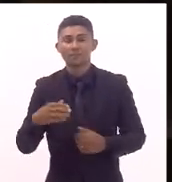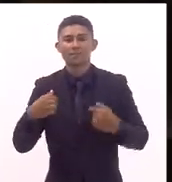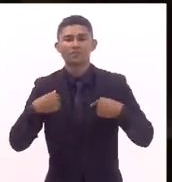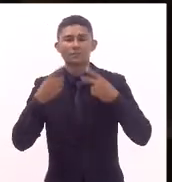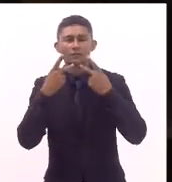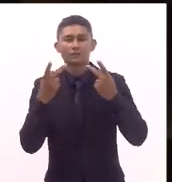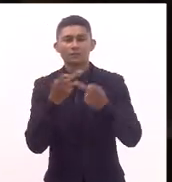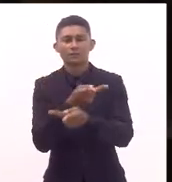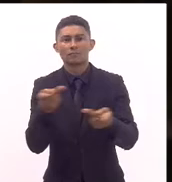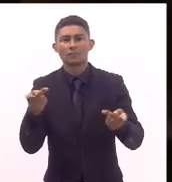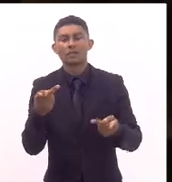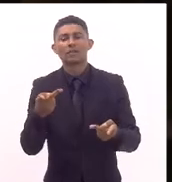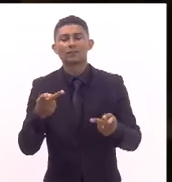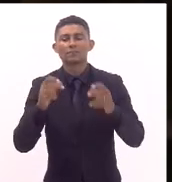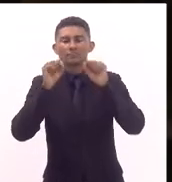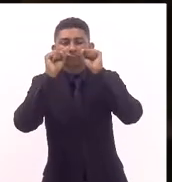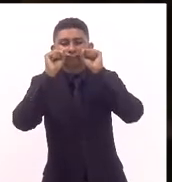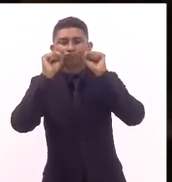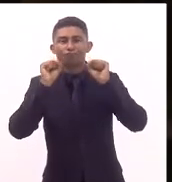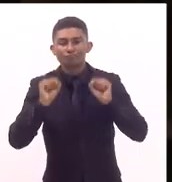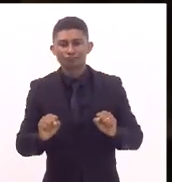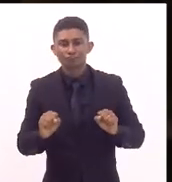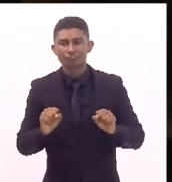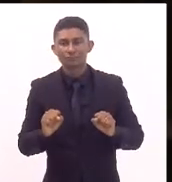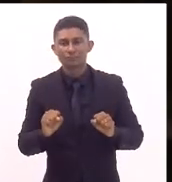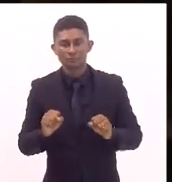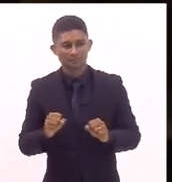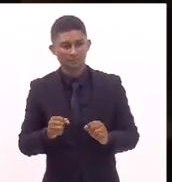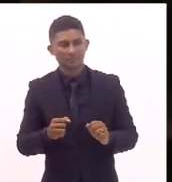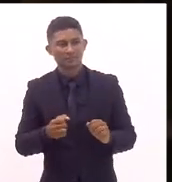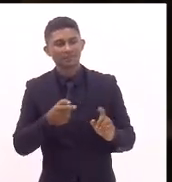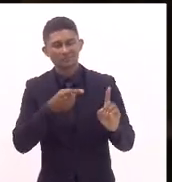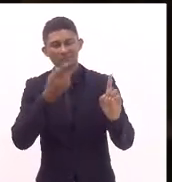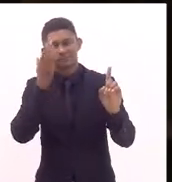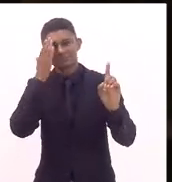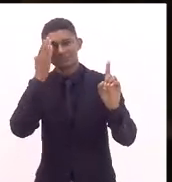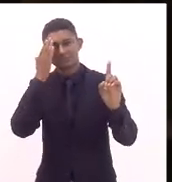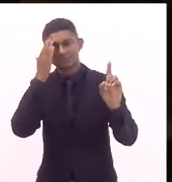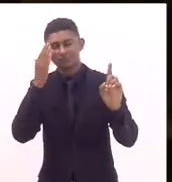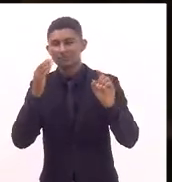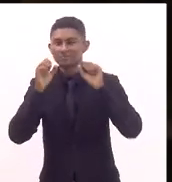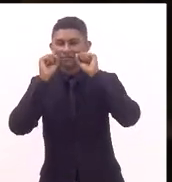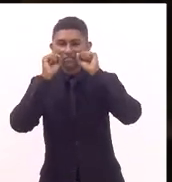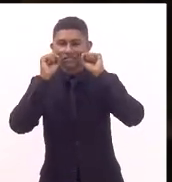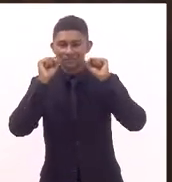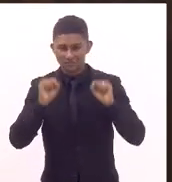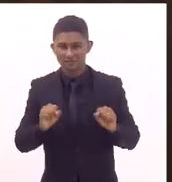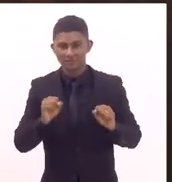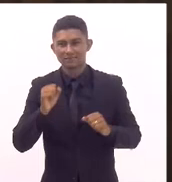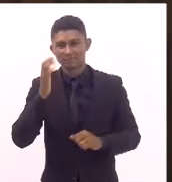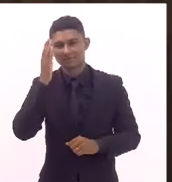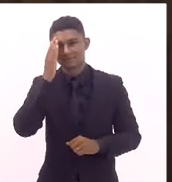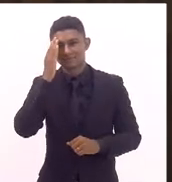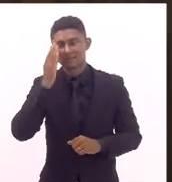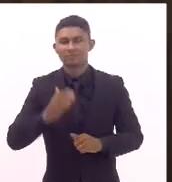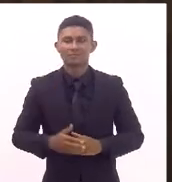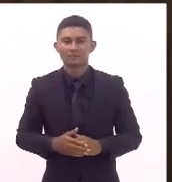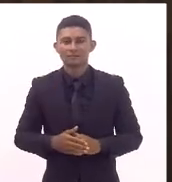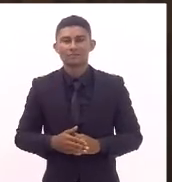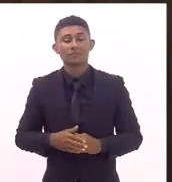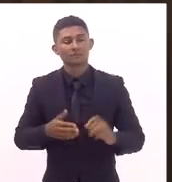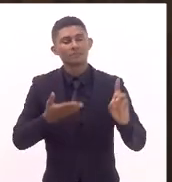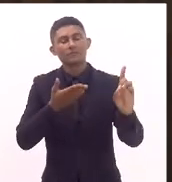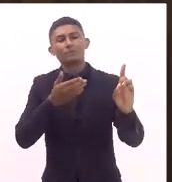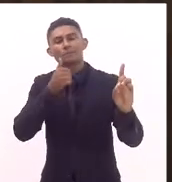só dizer isso eu queria dar um testemunho na verdade ele se ela saber o que que é a questão do testemunho né e ela é uma